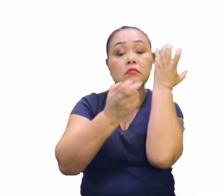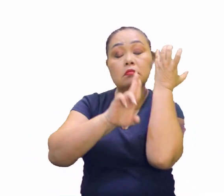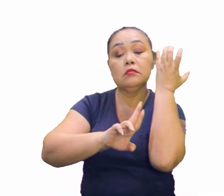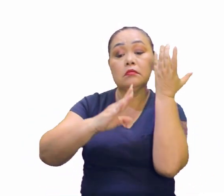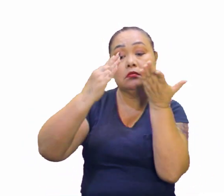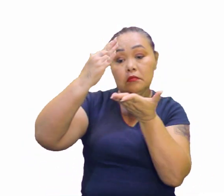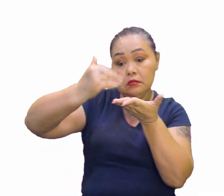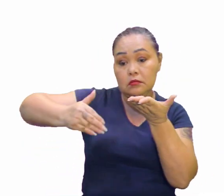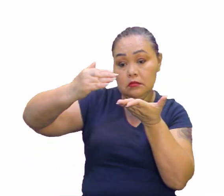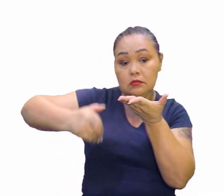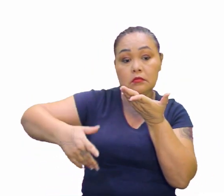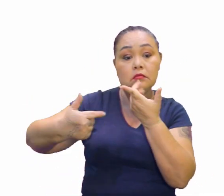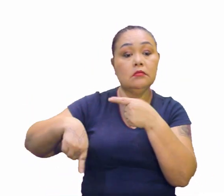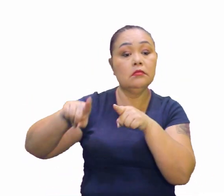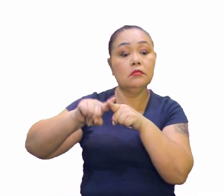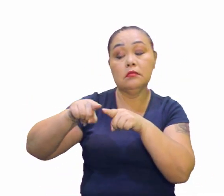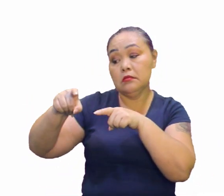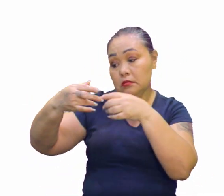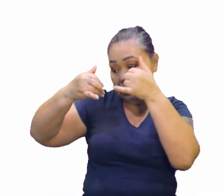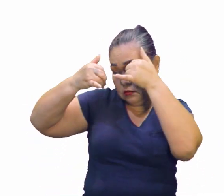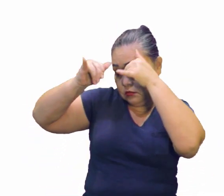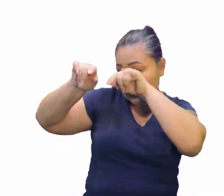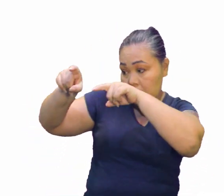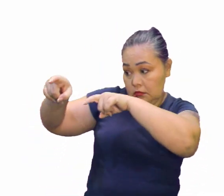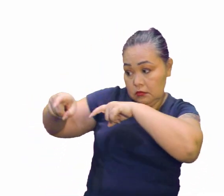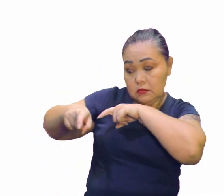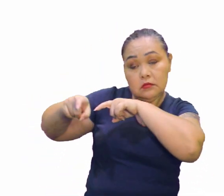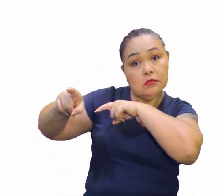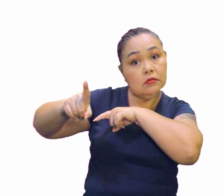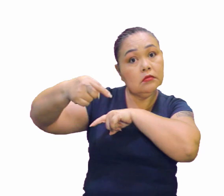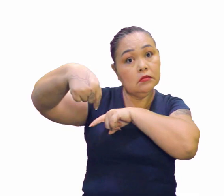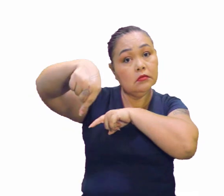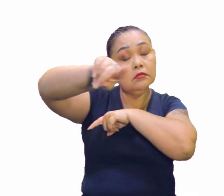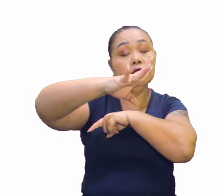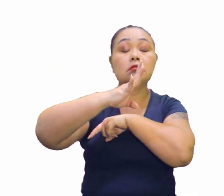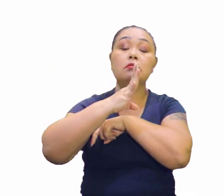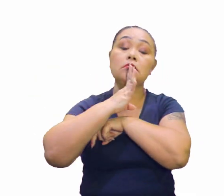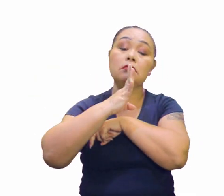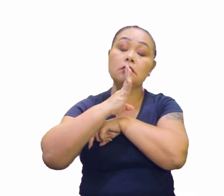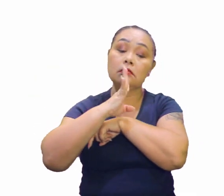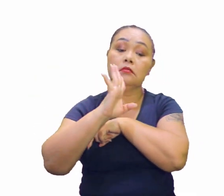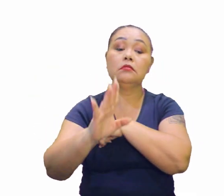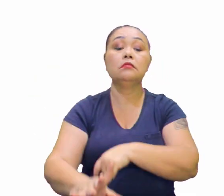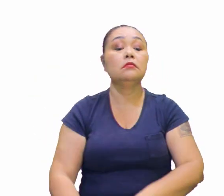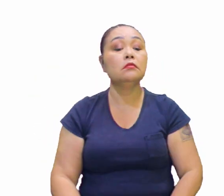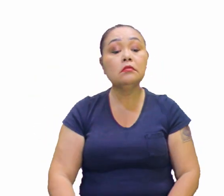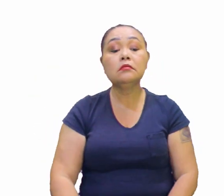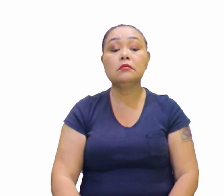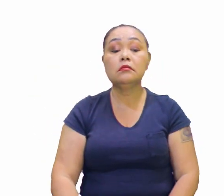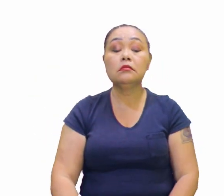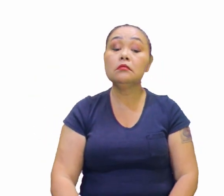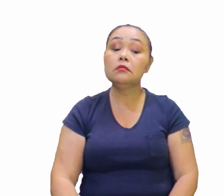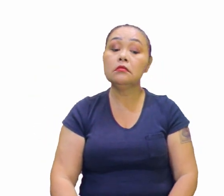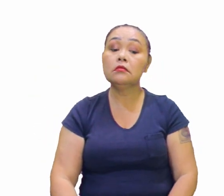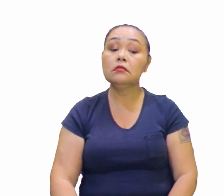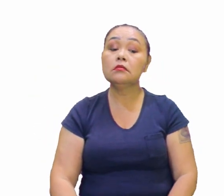de lenha, a agropecuária, que os meus queridos alunos conhecem muito bem.